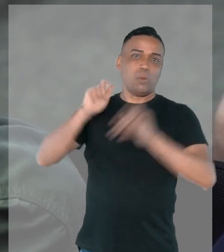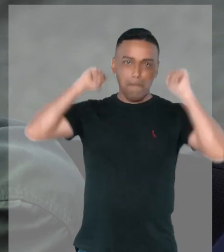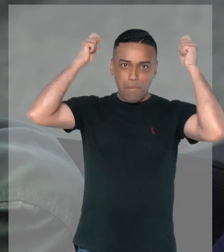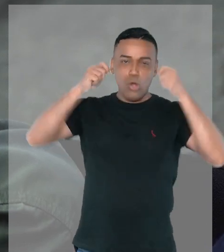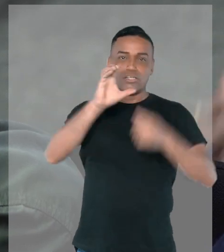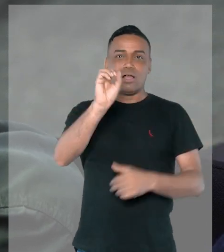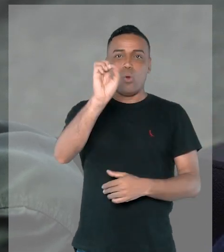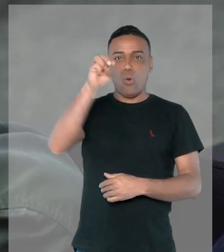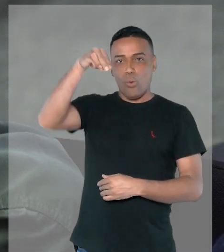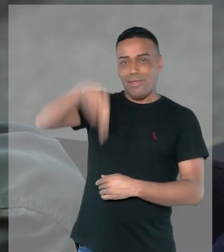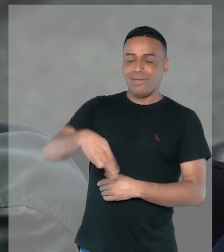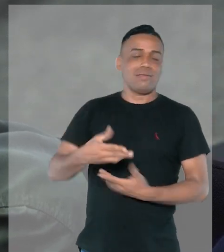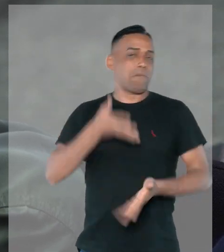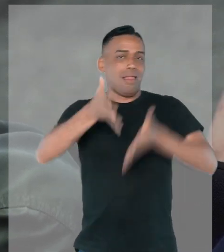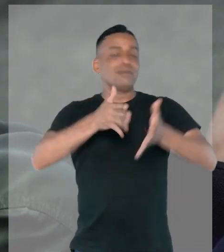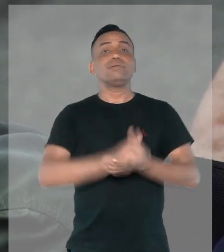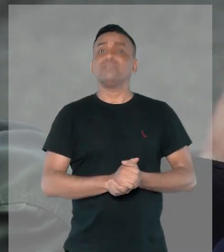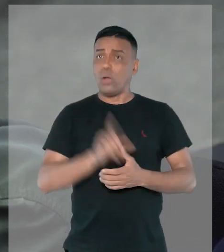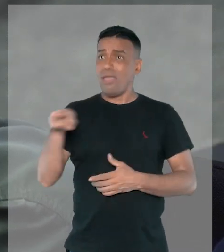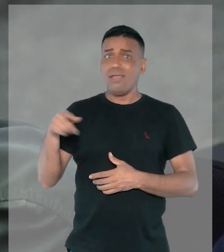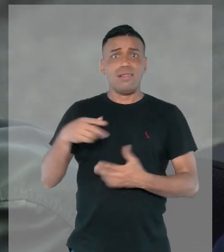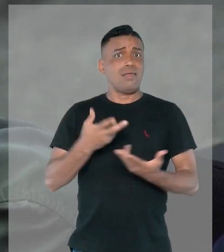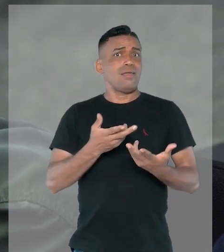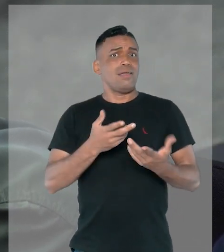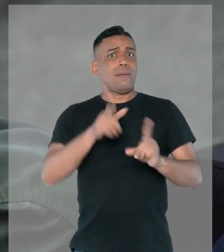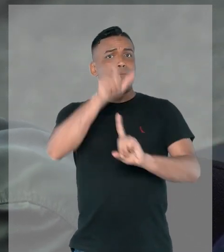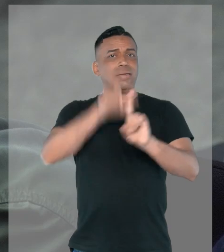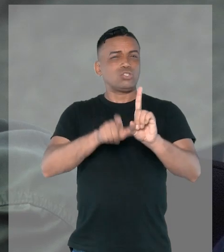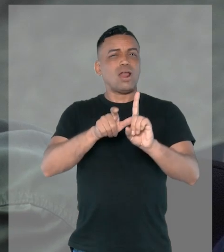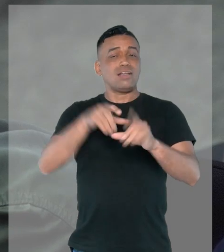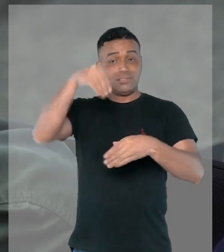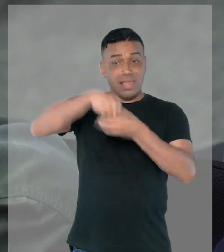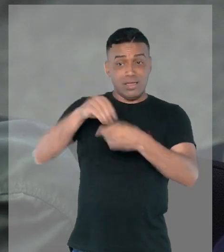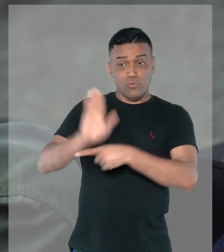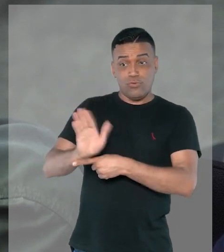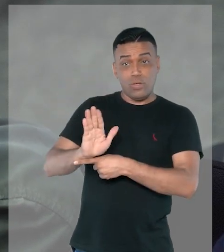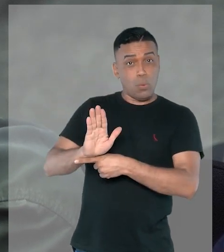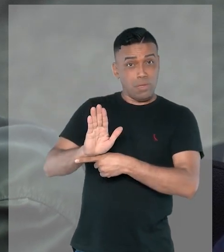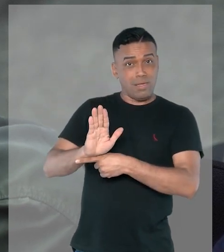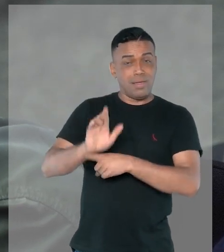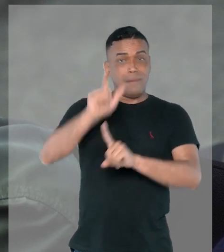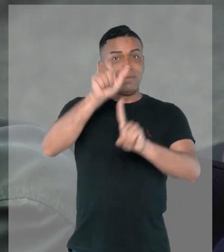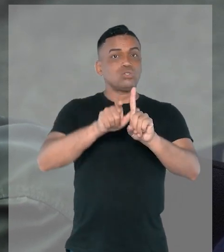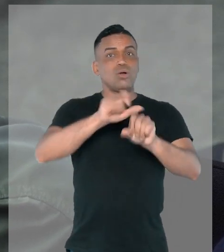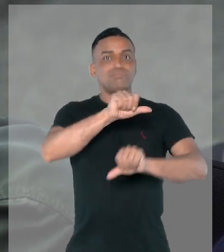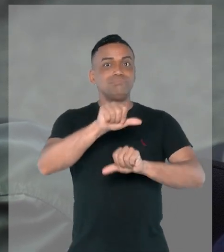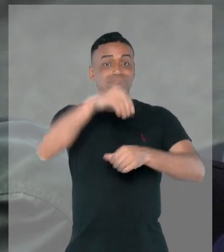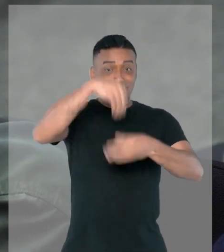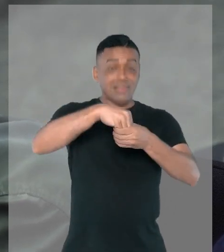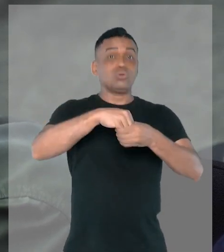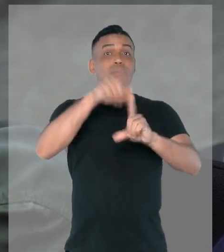ele fazia exatamente o papel de uma pessoa que se tornou um pastor,